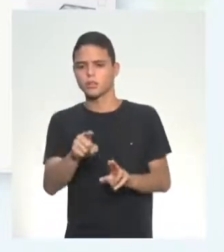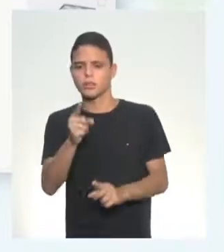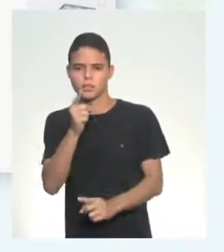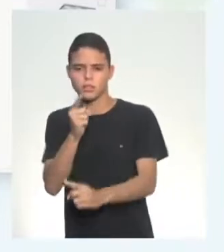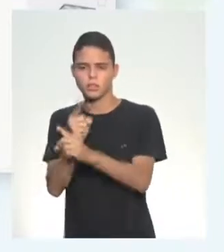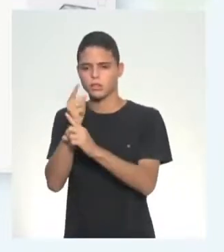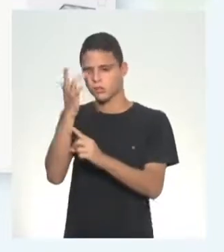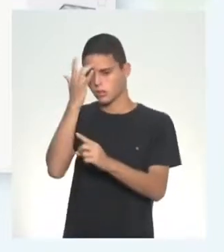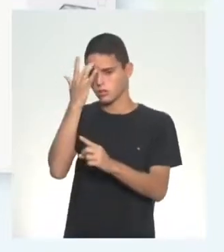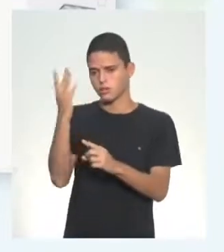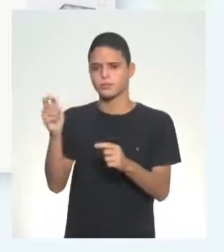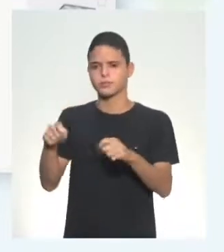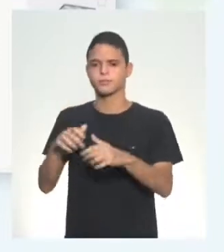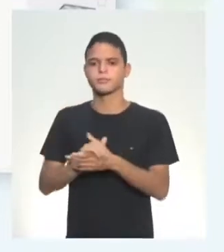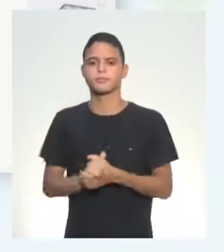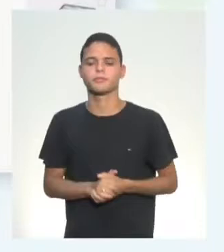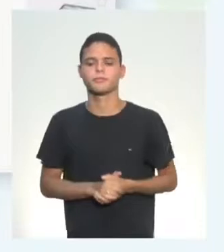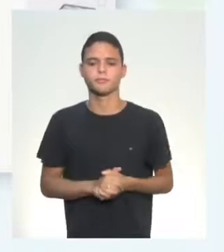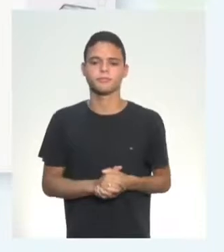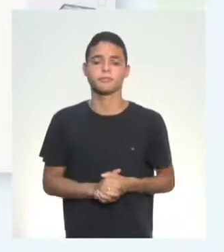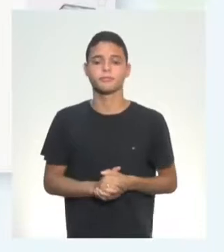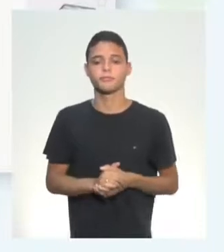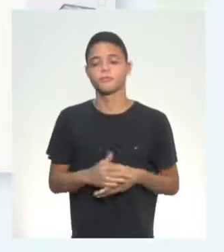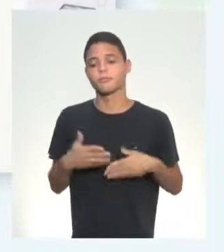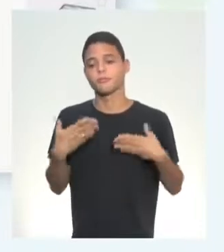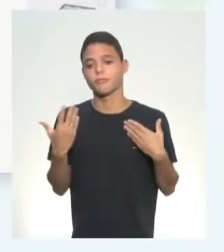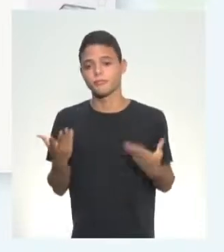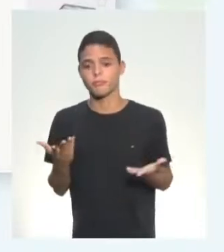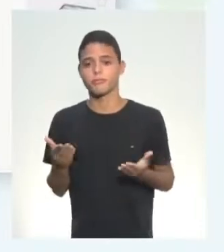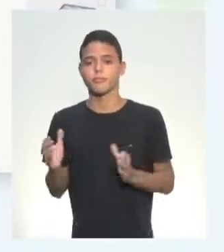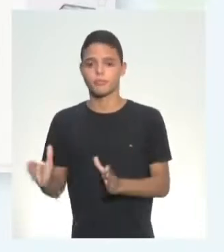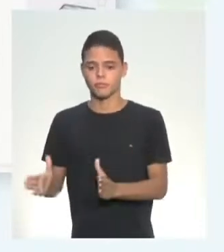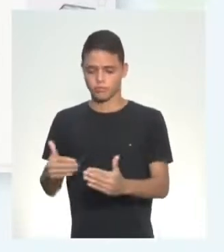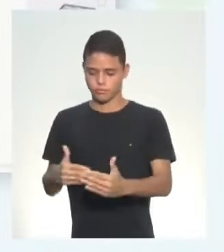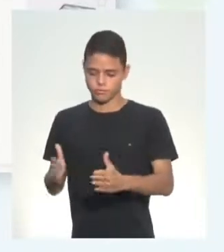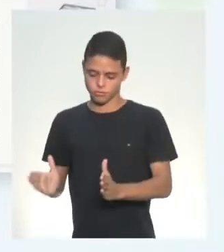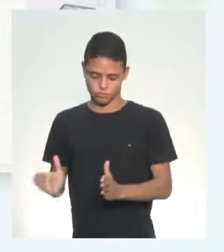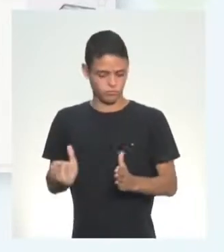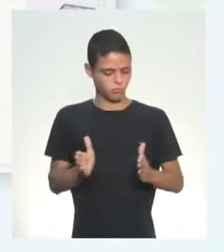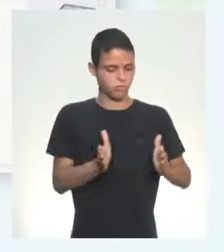projetos de forma mais fácil. Bom, arrastei aqui a caixa.